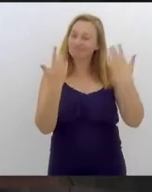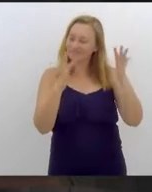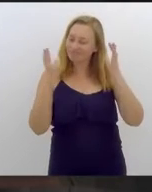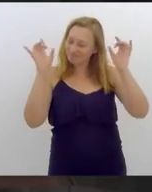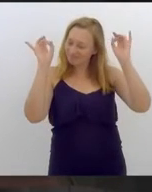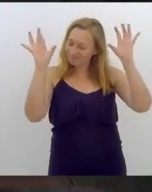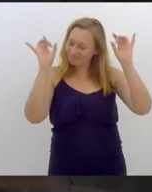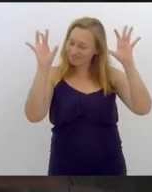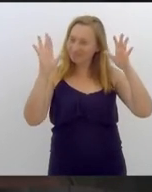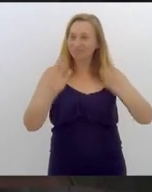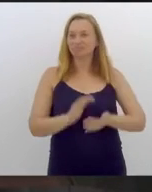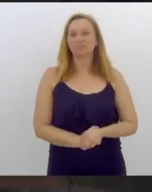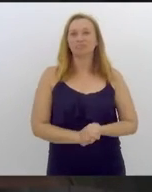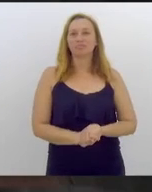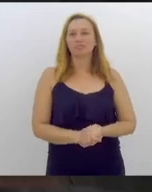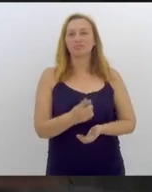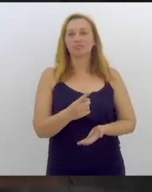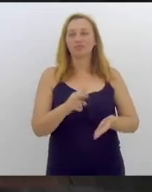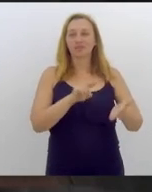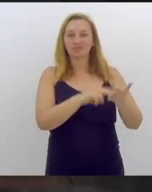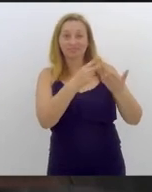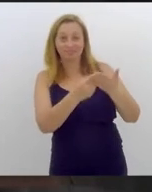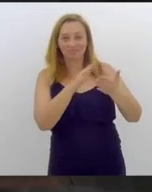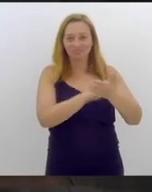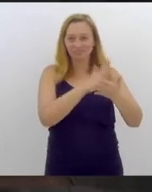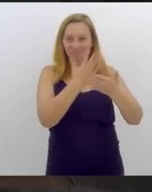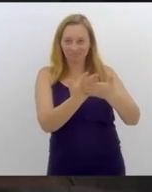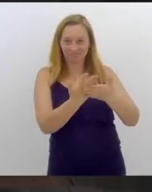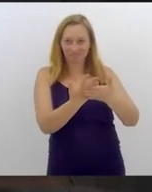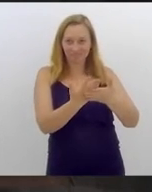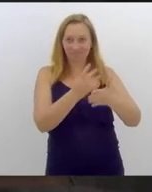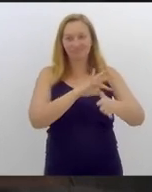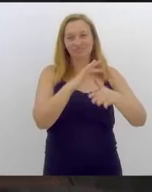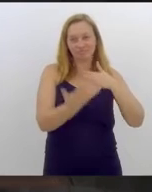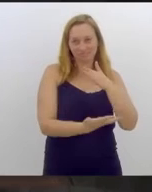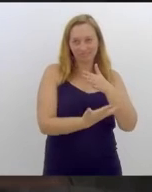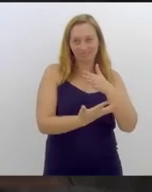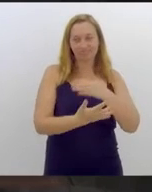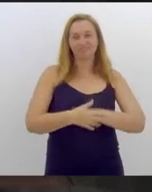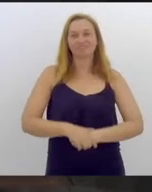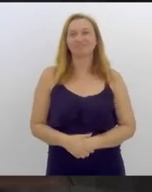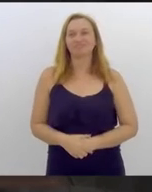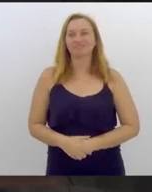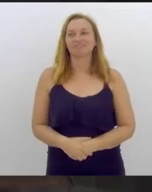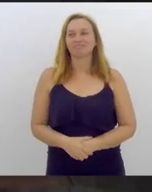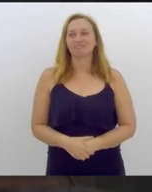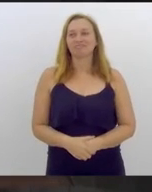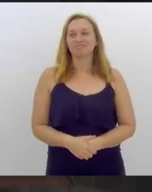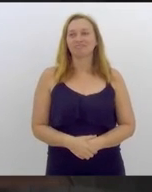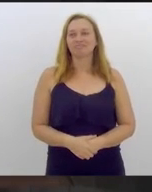especial a nossa intérprete da língua brasileira de sinais